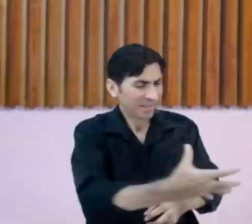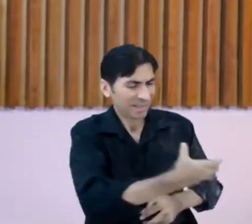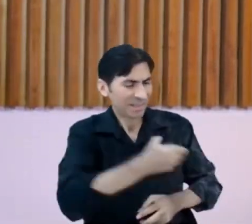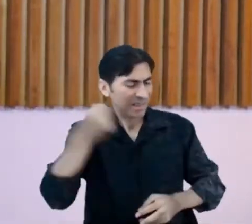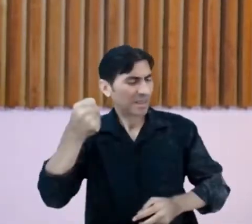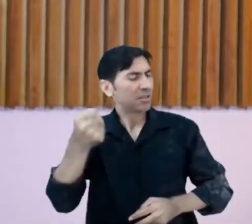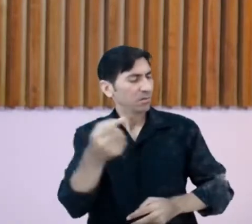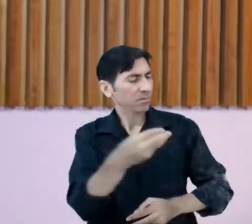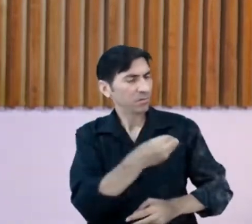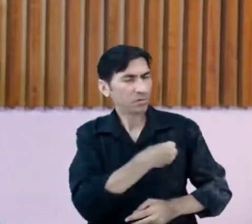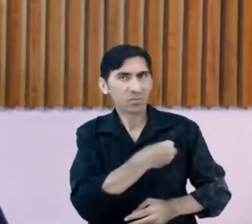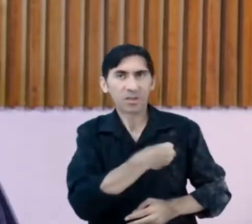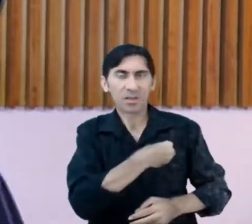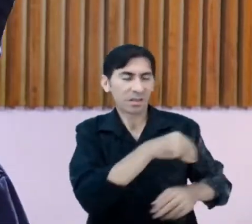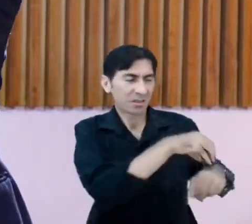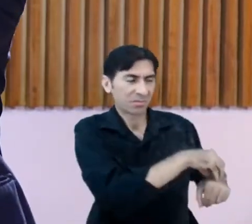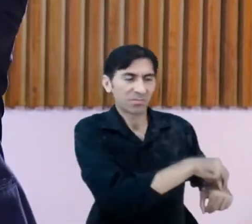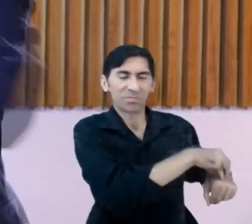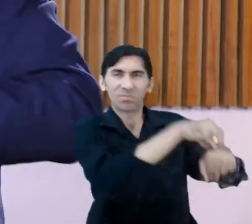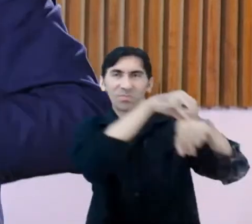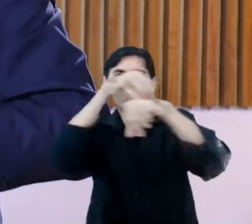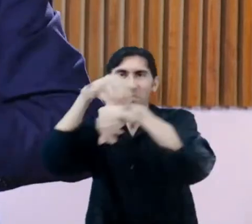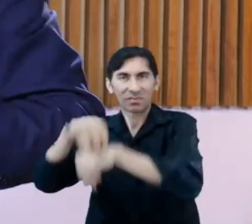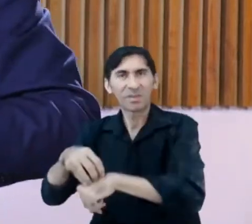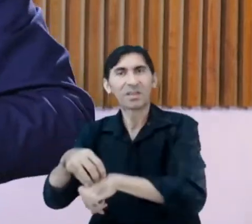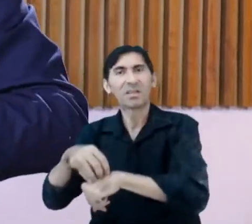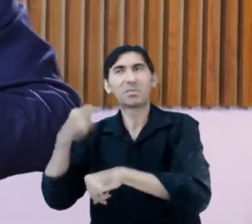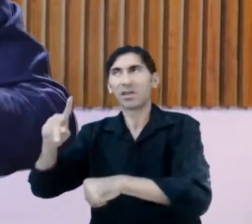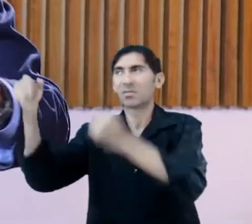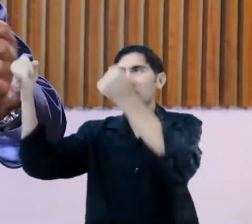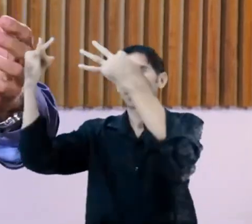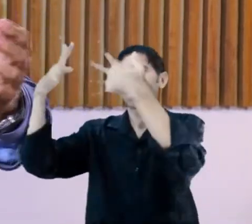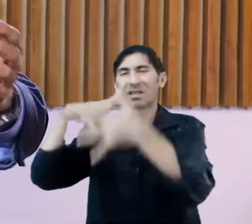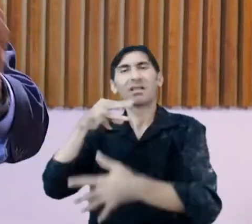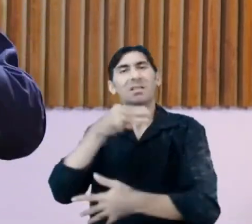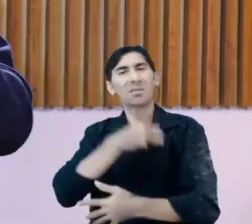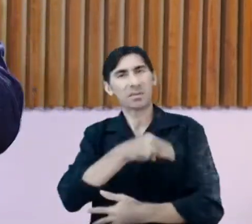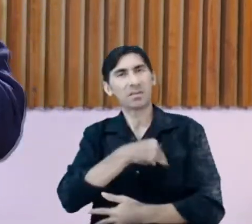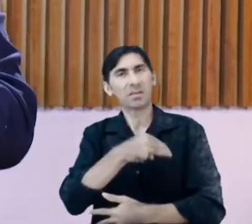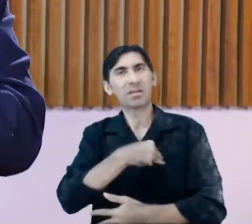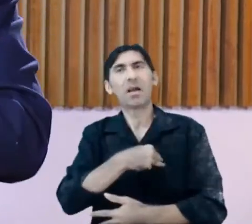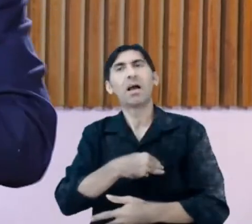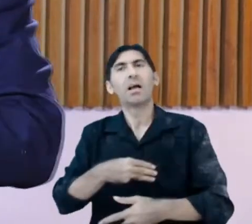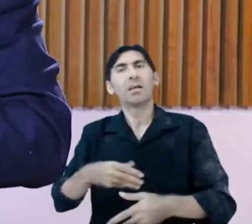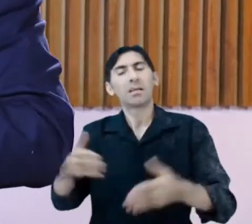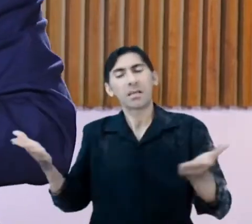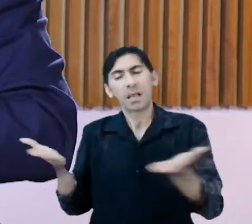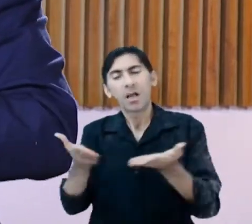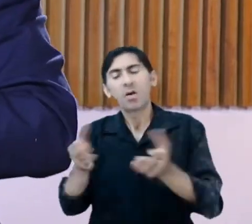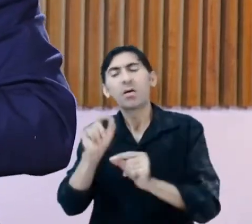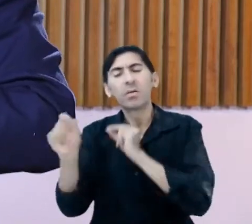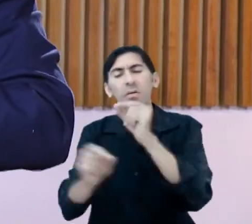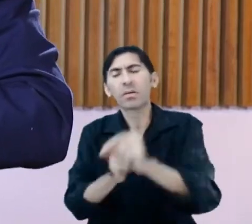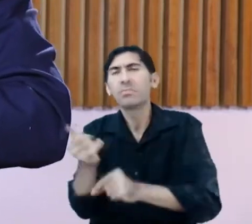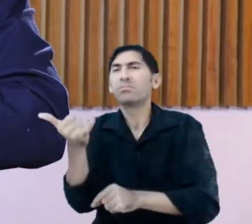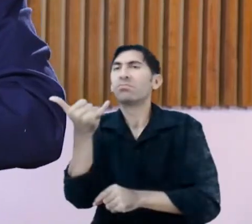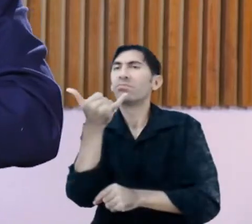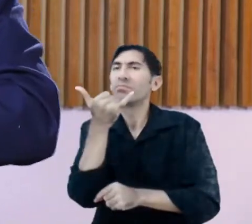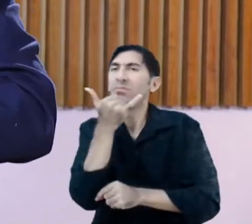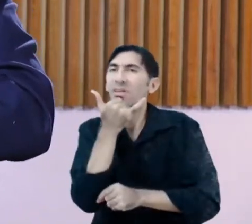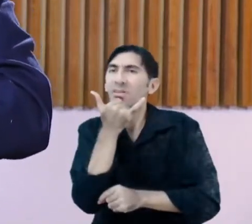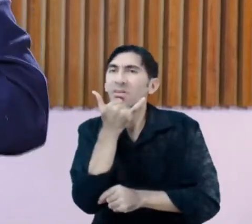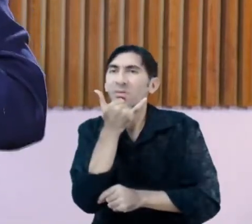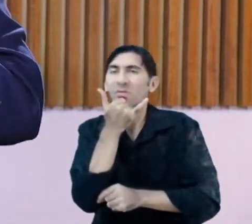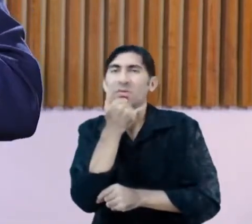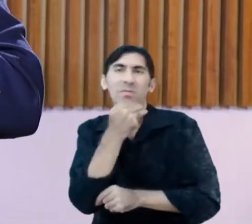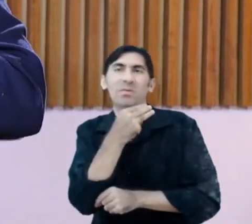nos retira de lá, pela sua graça, pela sua misericórdia, Ele nos perdoa pelos méritos de